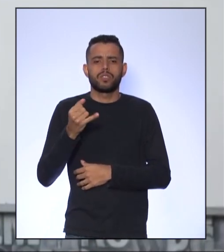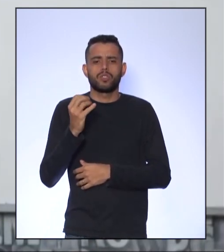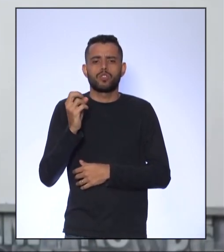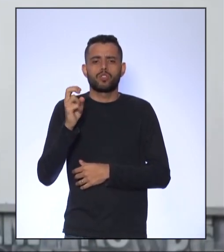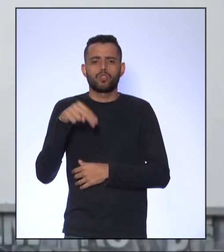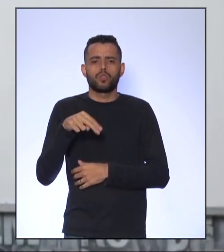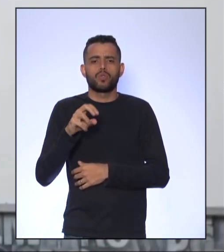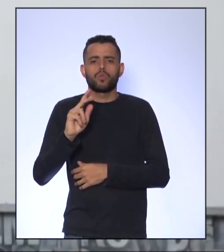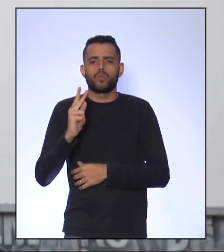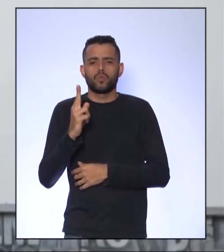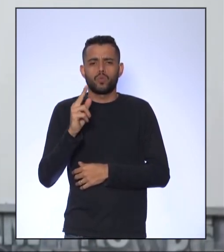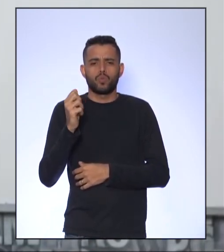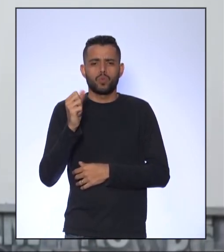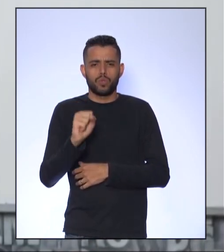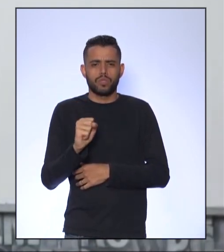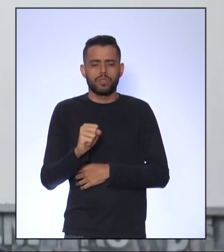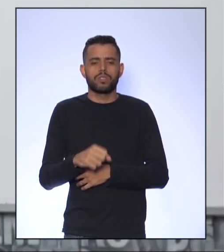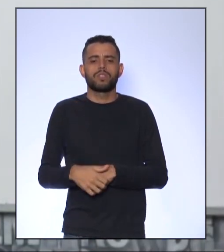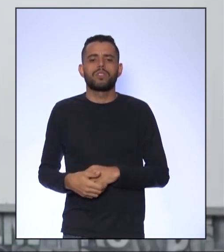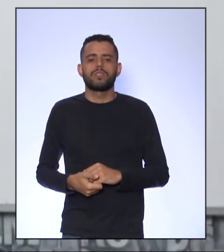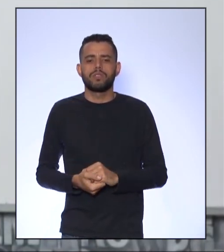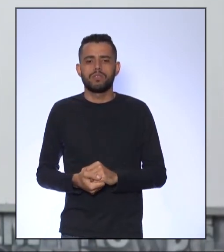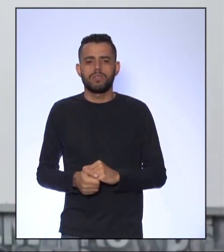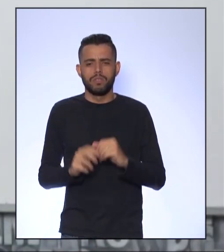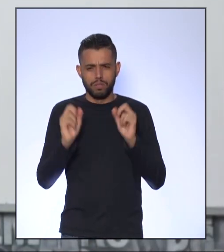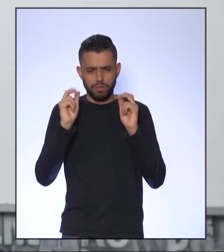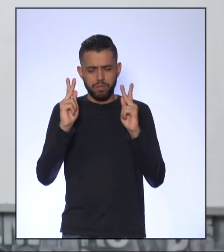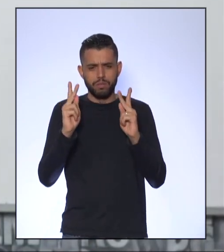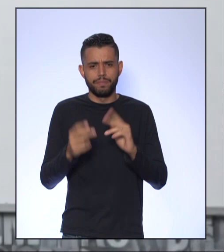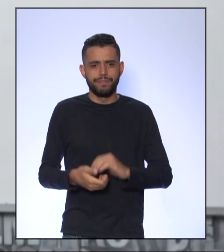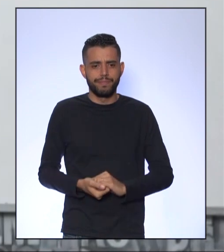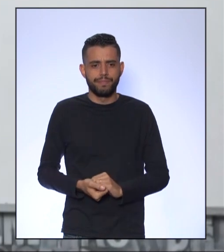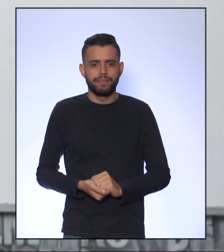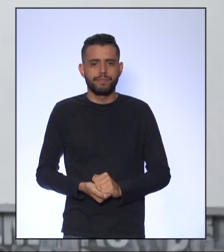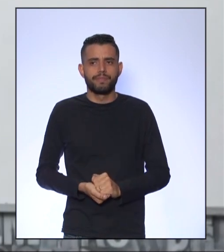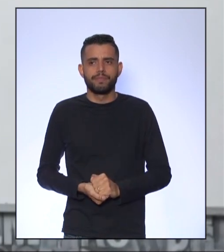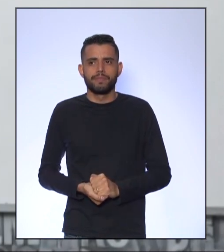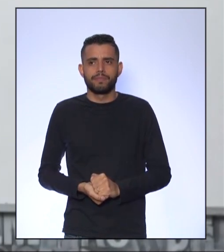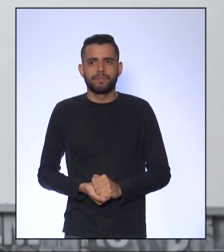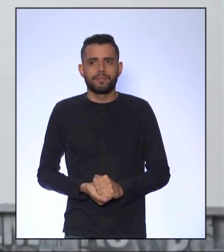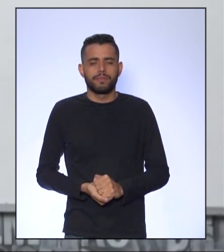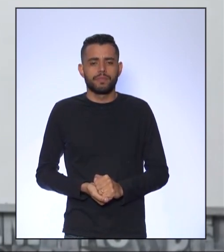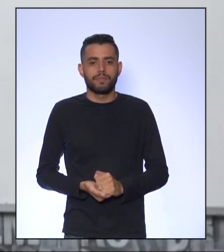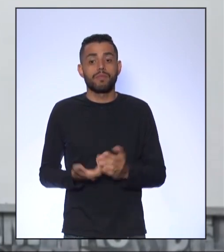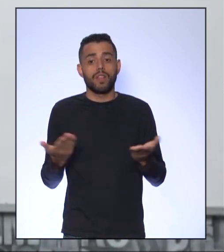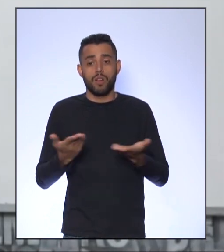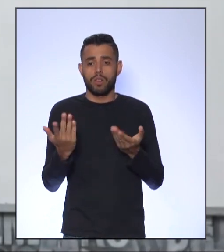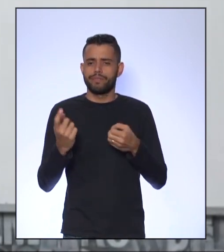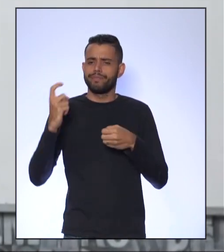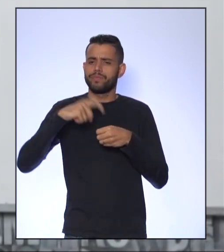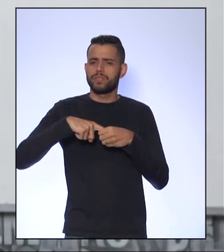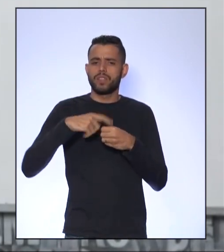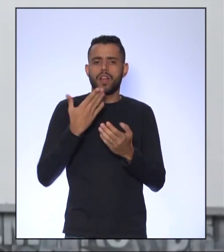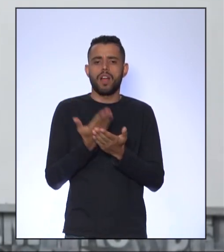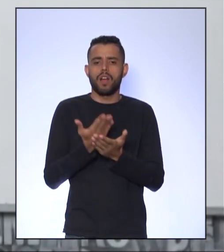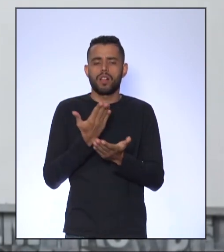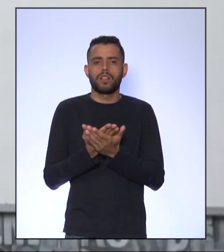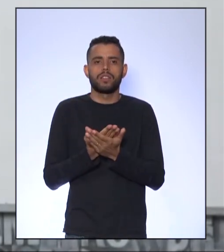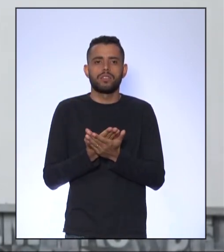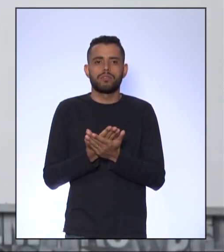e o Cliff e o Hus. Tranquilo? Agora vamos voltar aqui para a nossa aula,